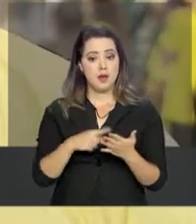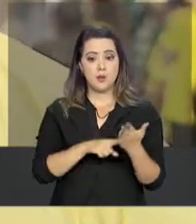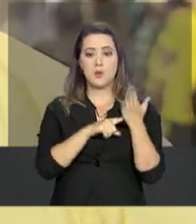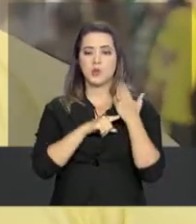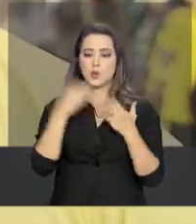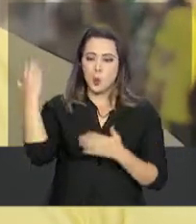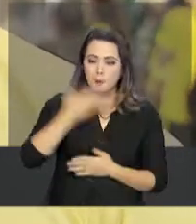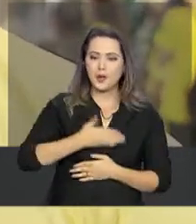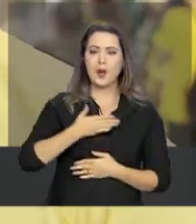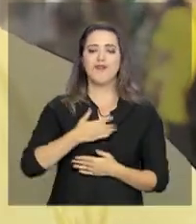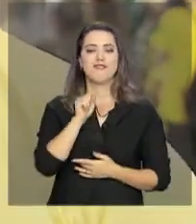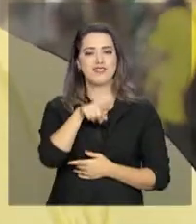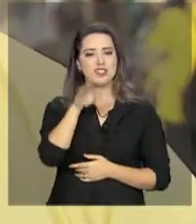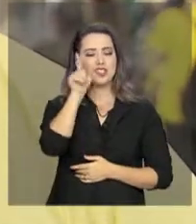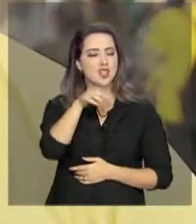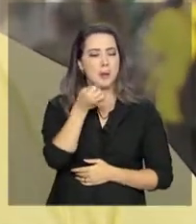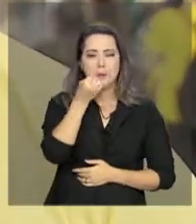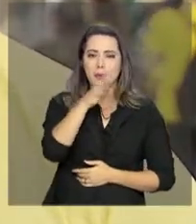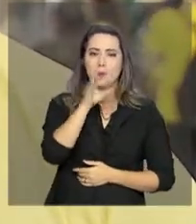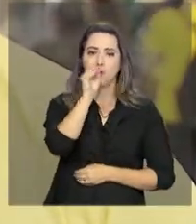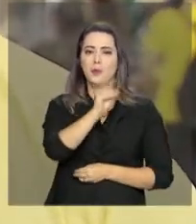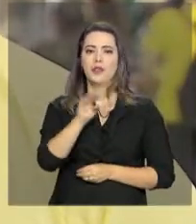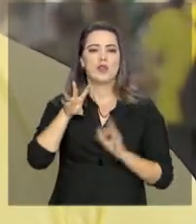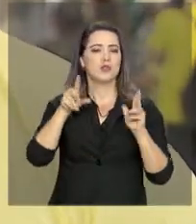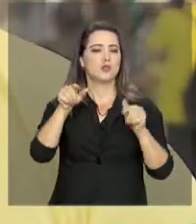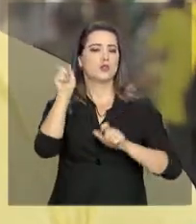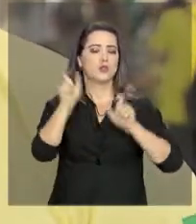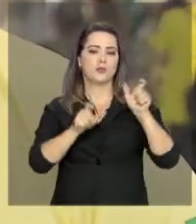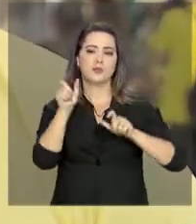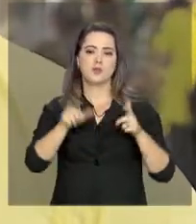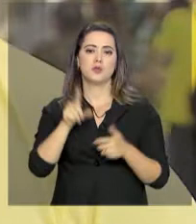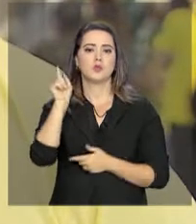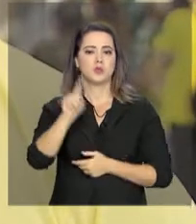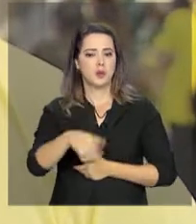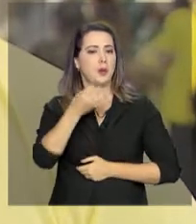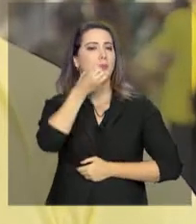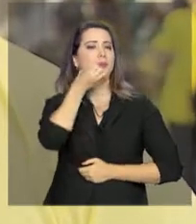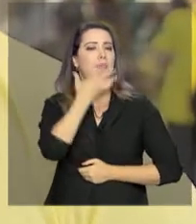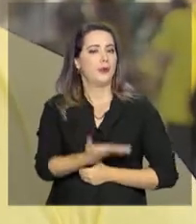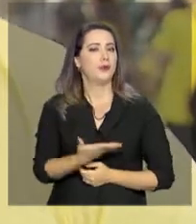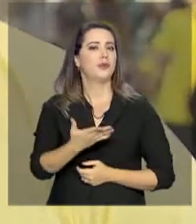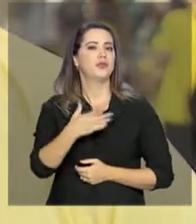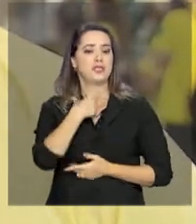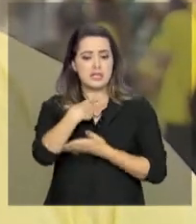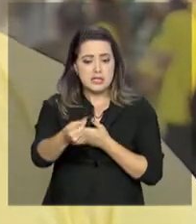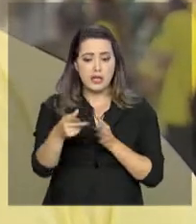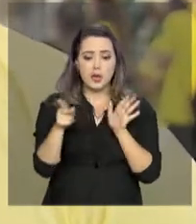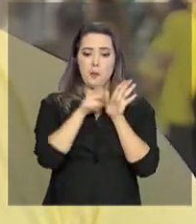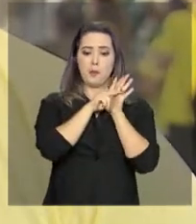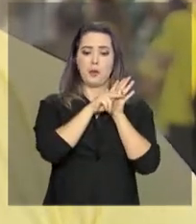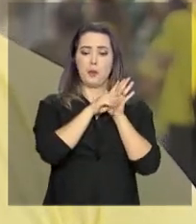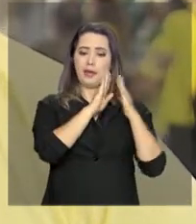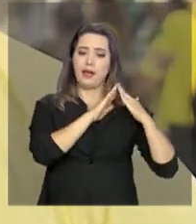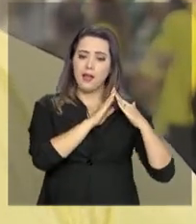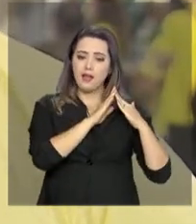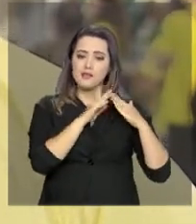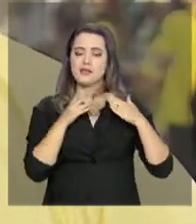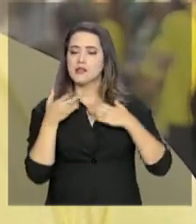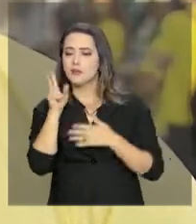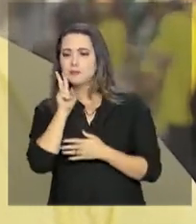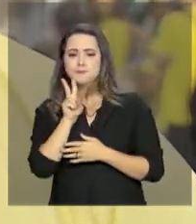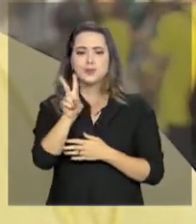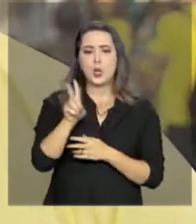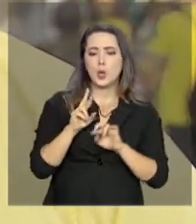a pena atender a todas as pessoas. Que vale muito a pena você sair da sua zona de conforto, da sua casa e ter um